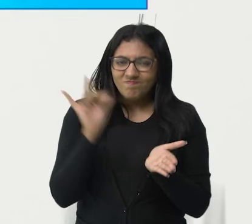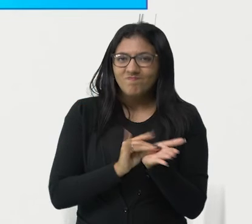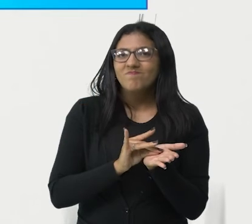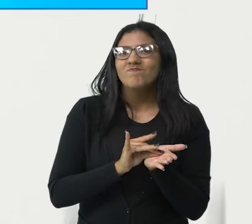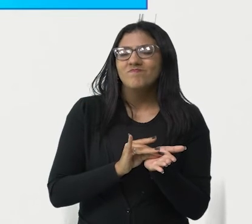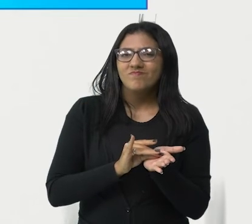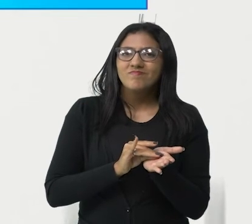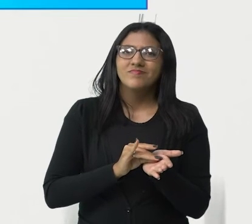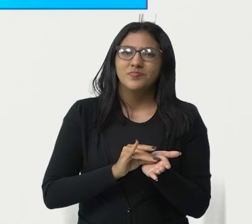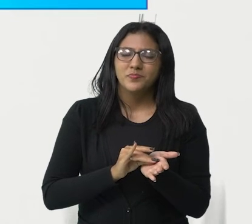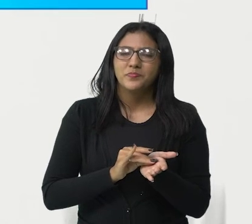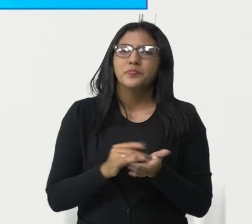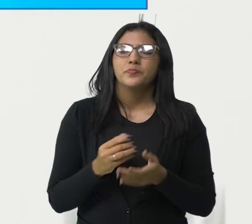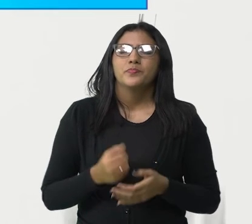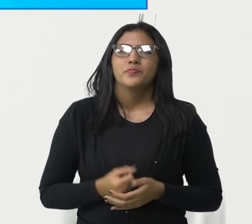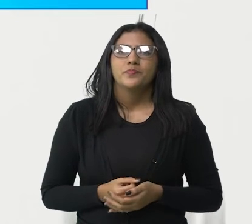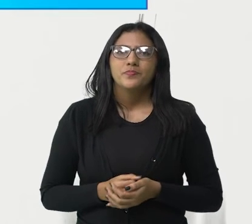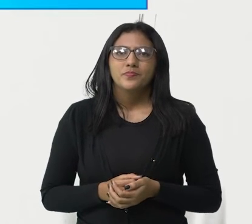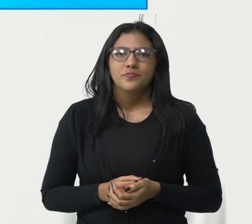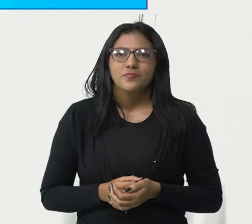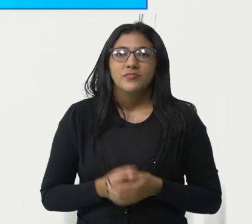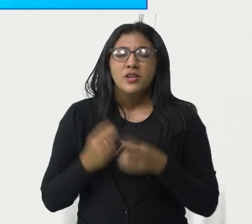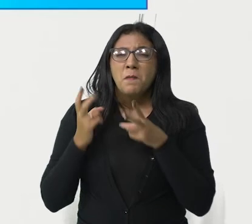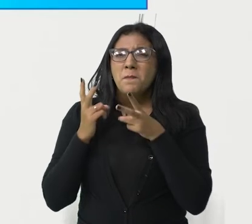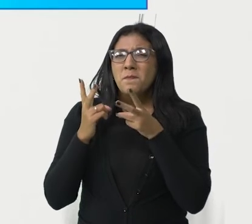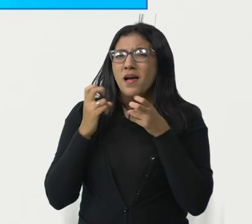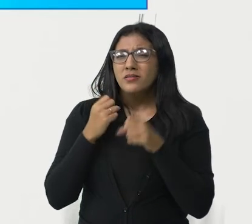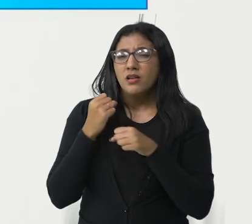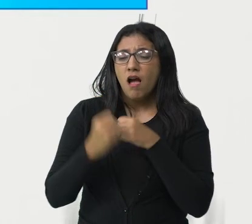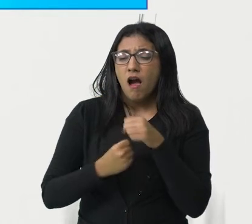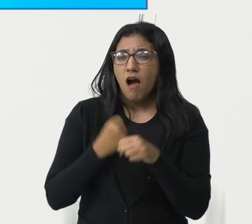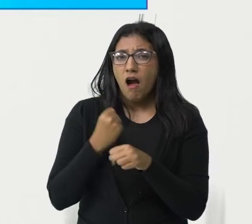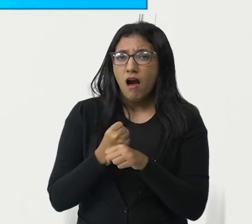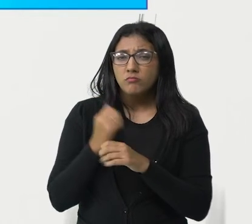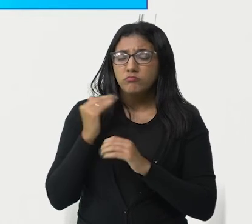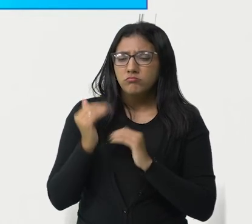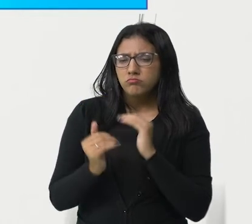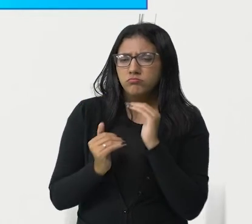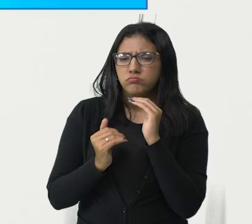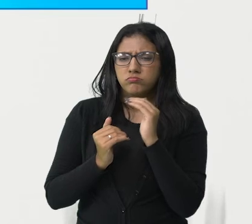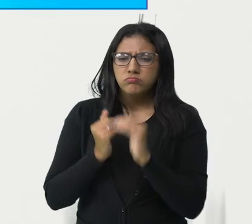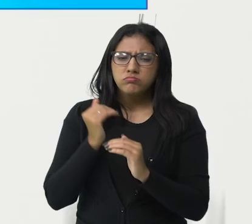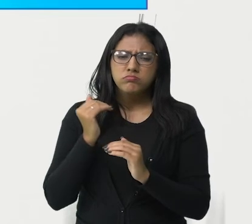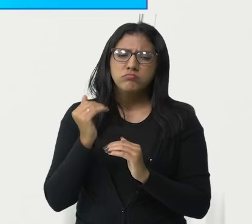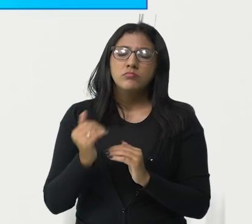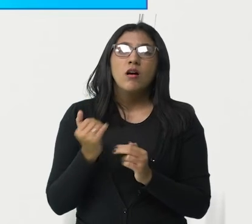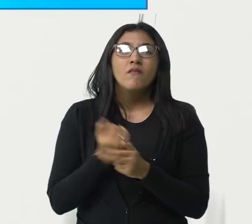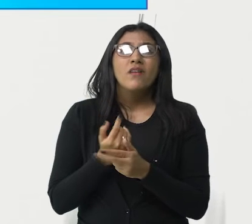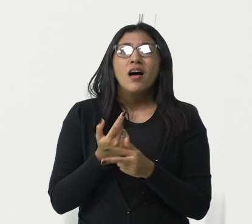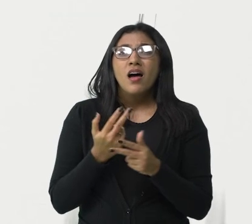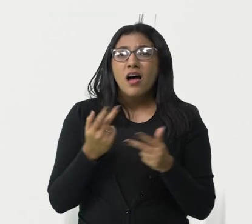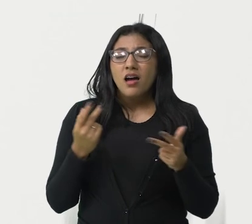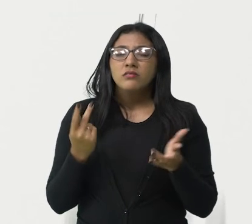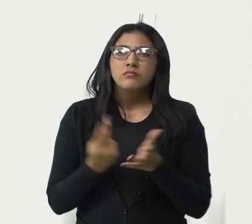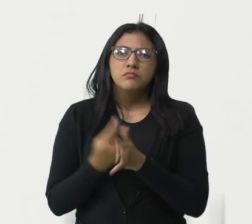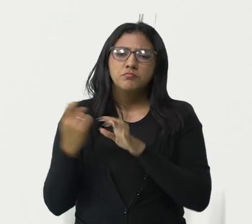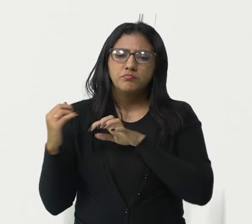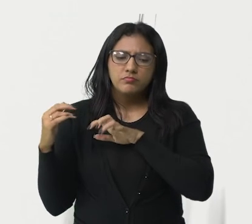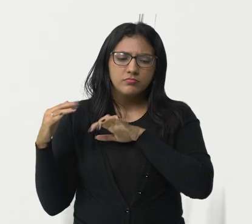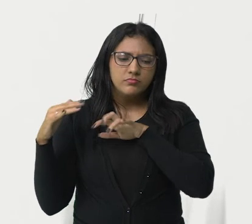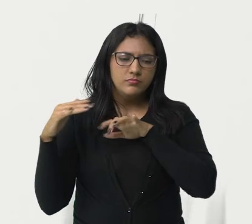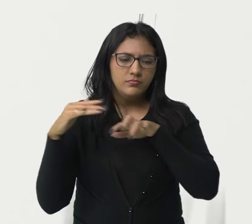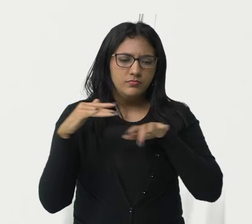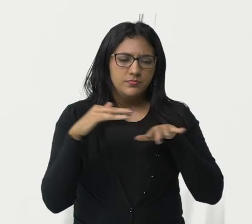consolidando, tá? Então, a gente verifica que com o passar do tempo, todas essas explorações que foram feitas,